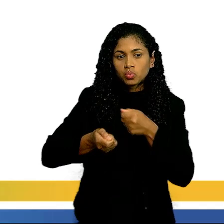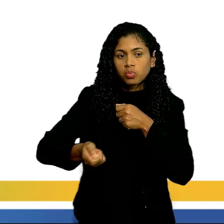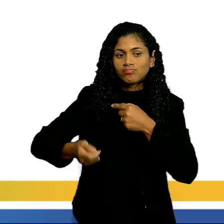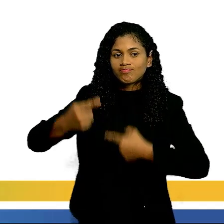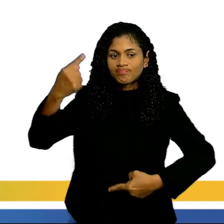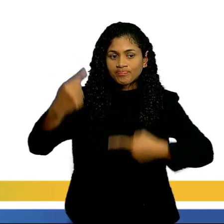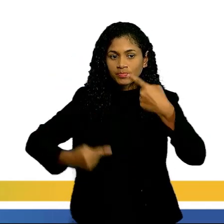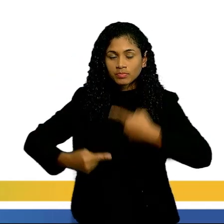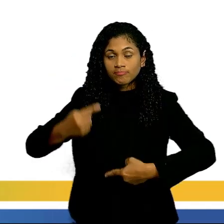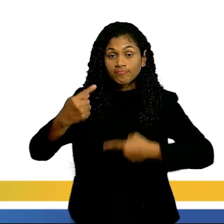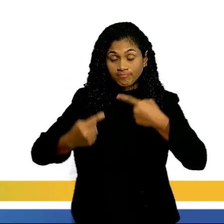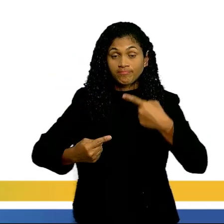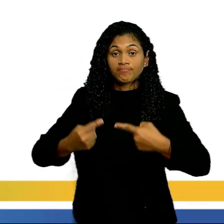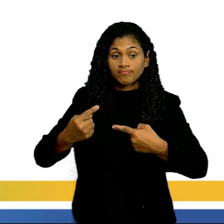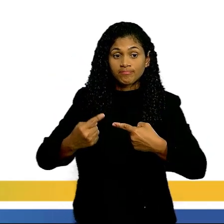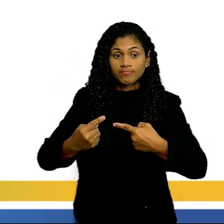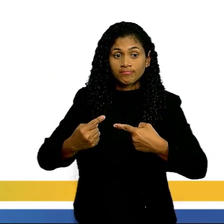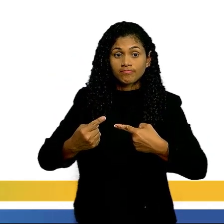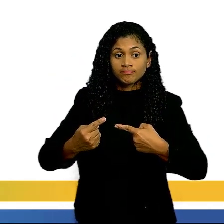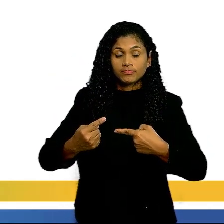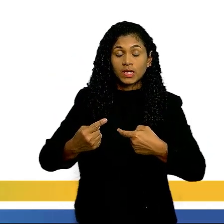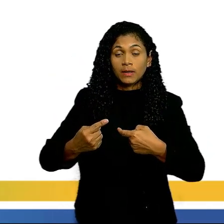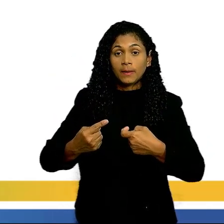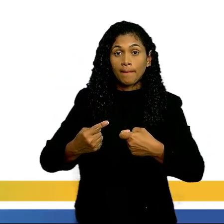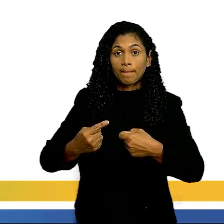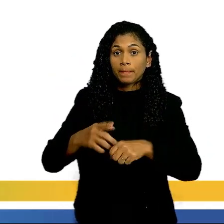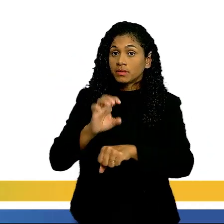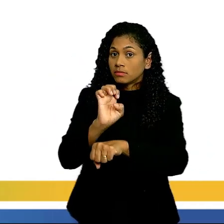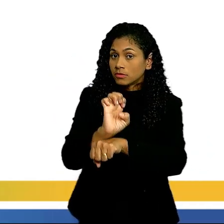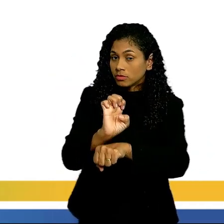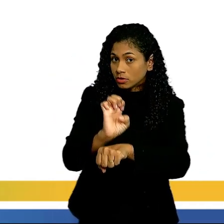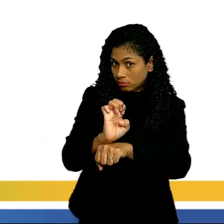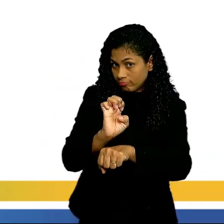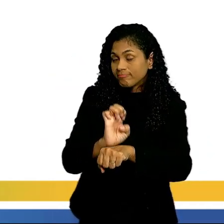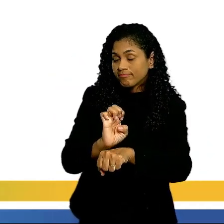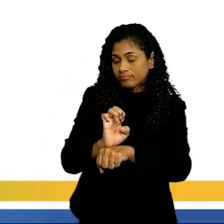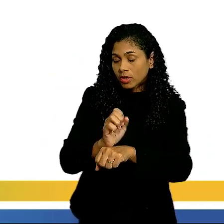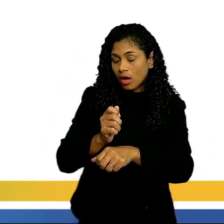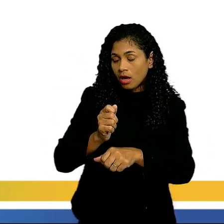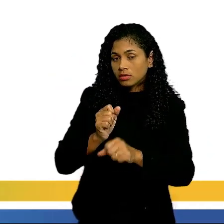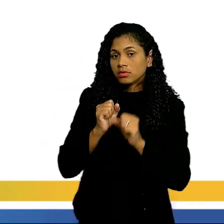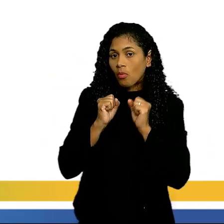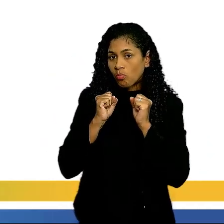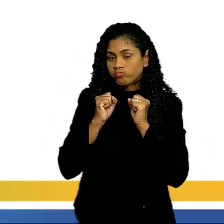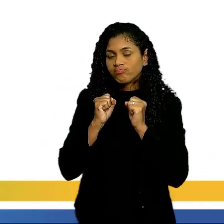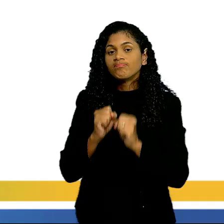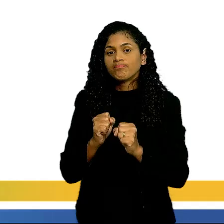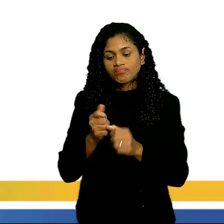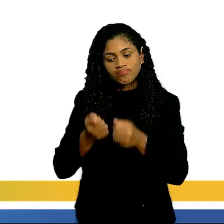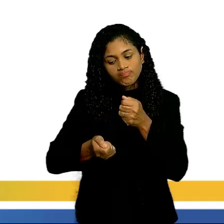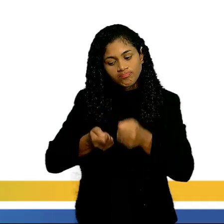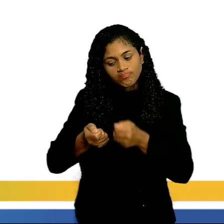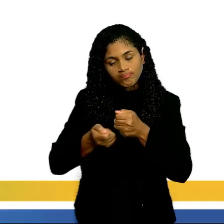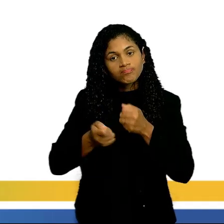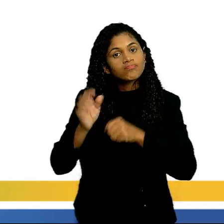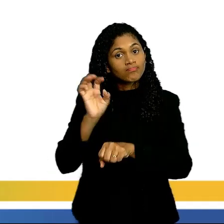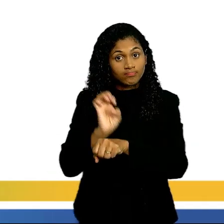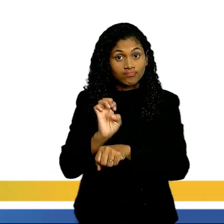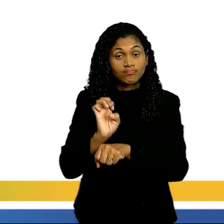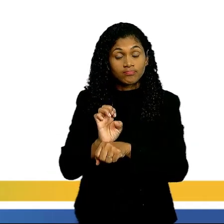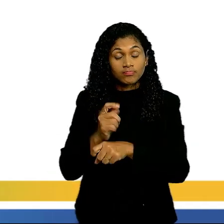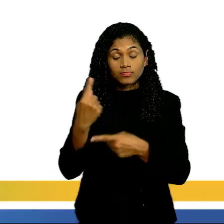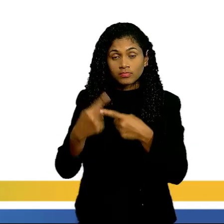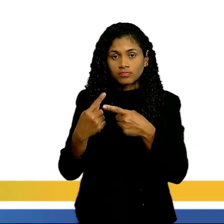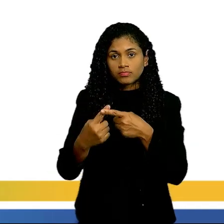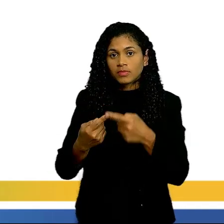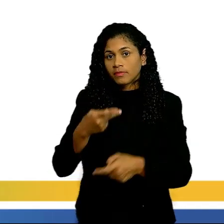político exercido pelas oligarquias estaduais. Por que seria a letra B, então? Porque nós estamos falando da política